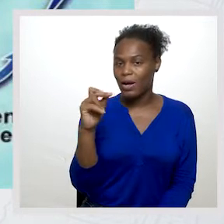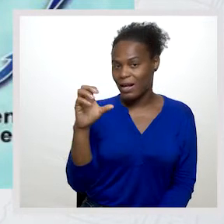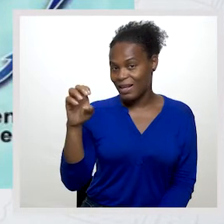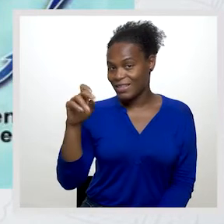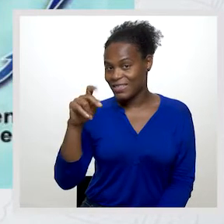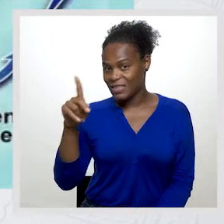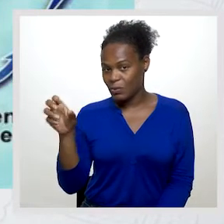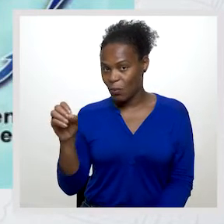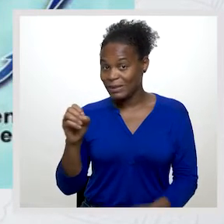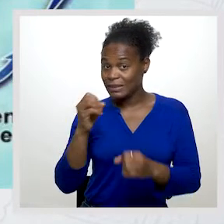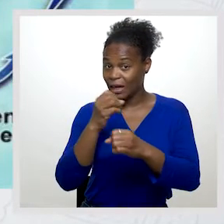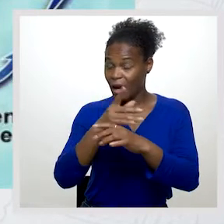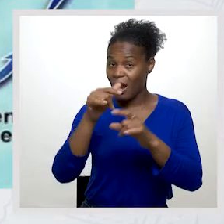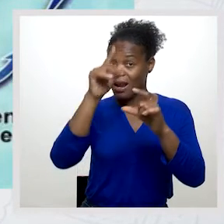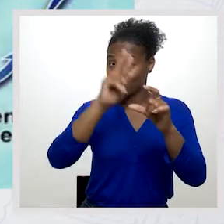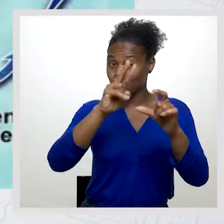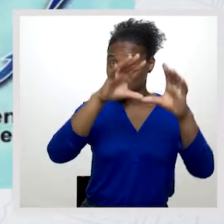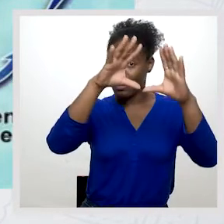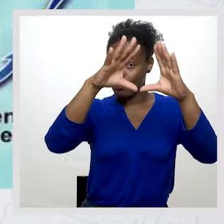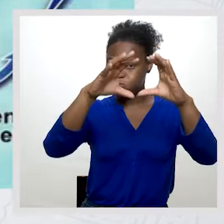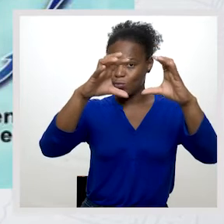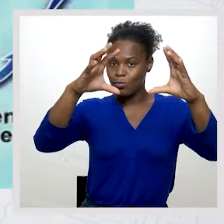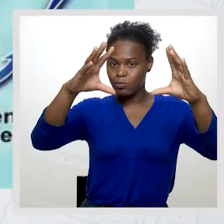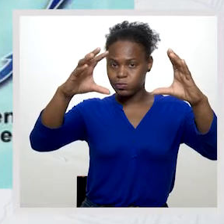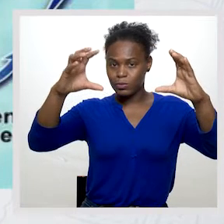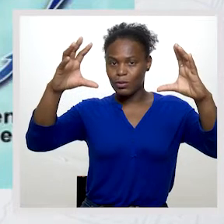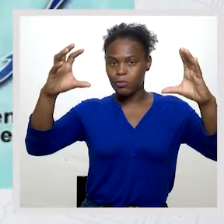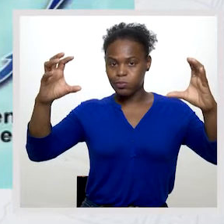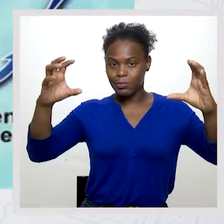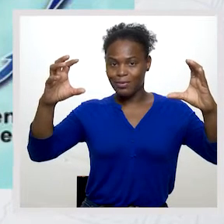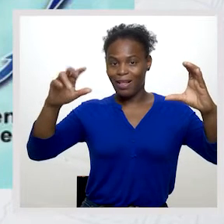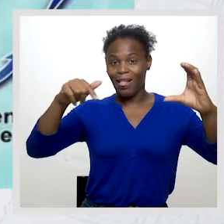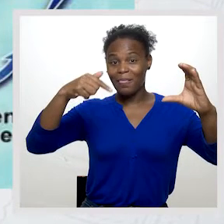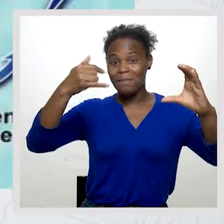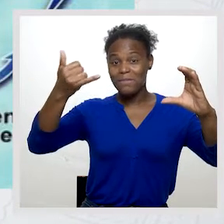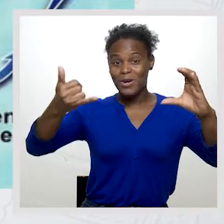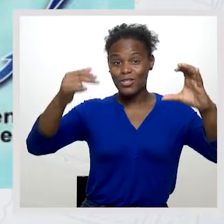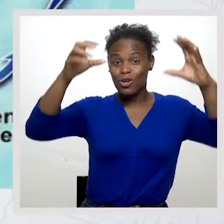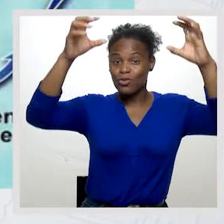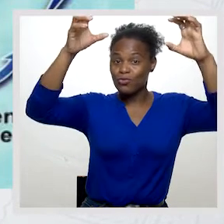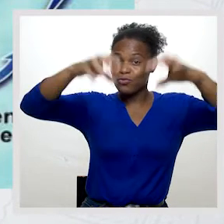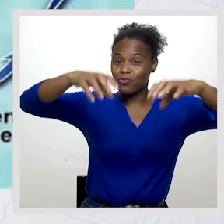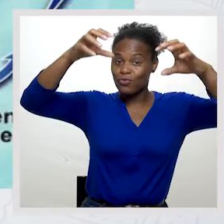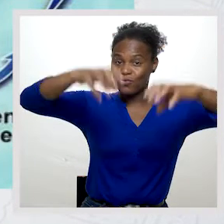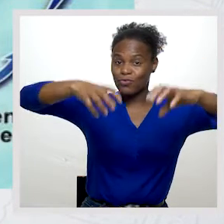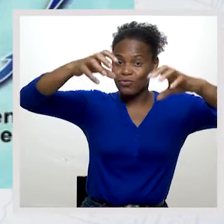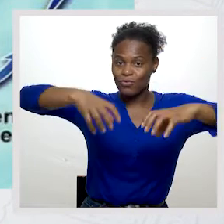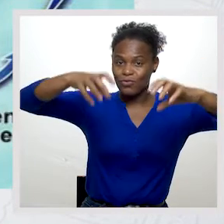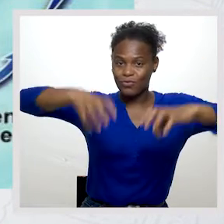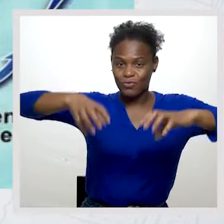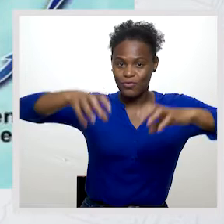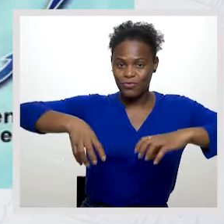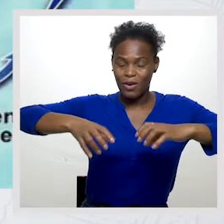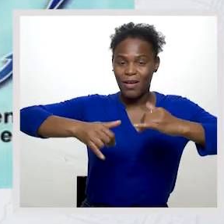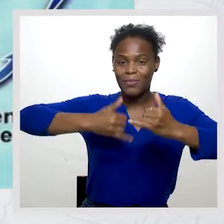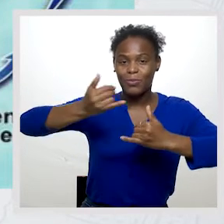a condensação. De seguida, a precipitação e, por último, a infiltração.